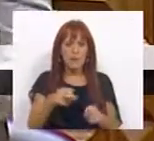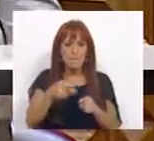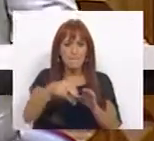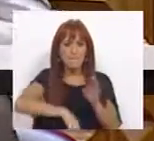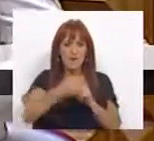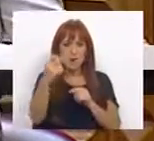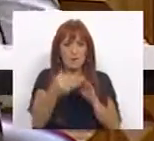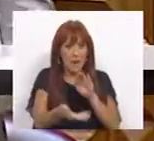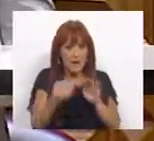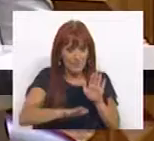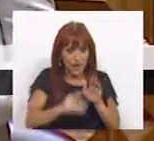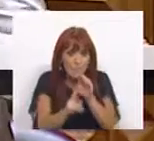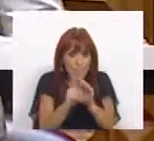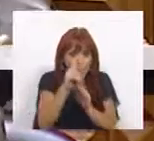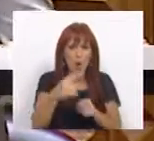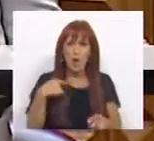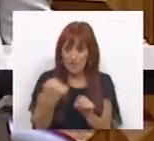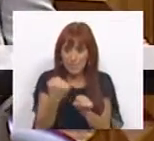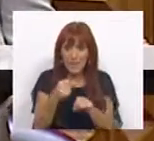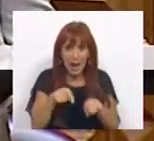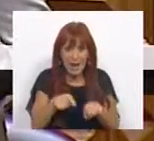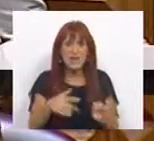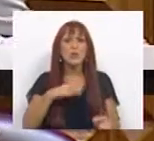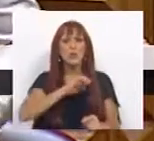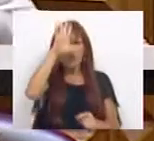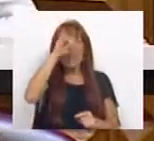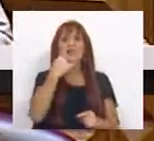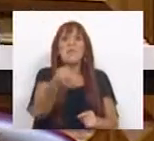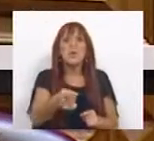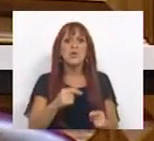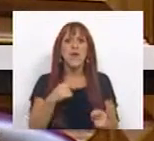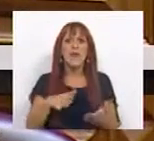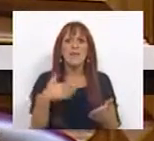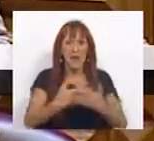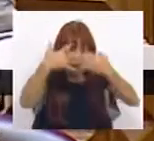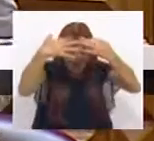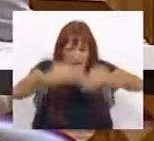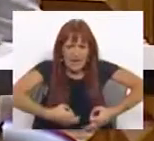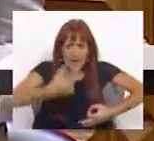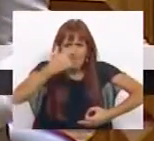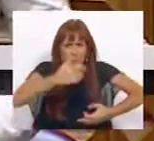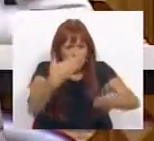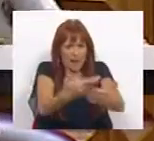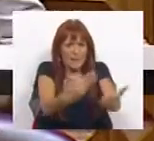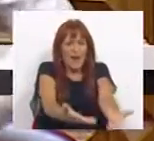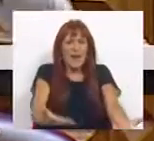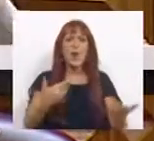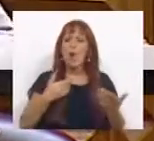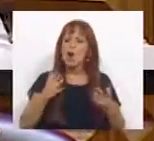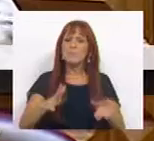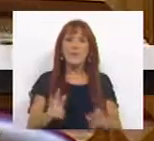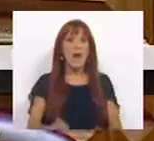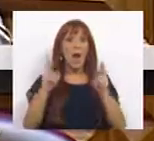mais baixas. Nós temos que trabalhar para isso, porque é como o Sr. Primeiro-Ministro diz, é dar dignidade às pessoas. Nós temos